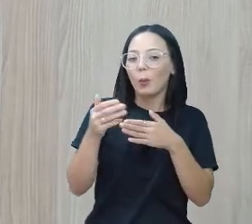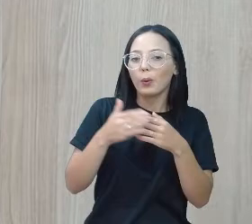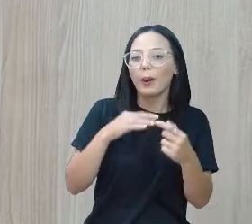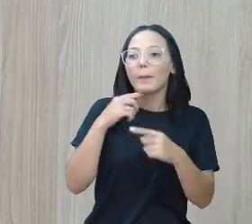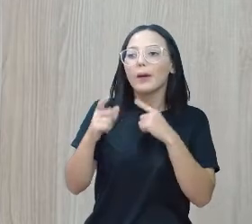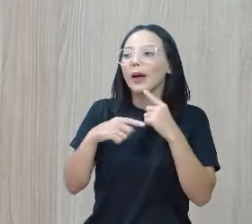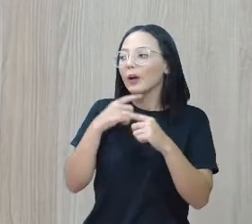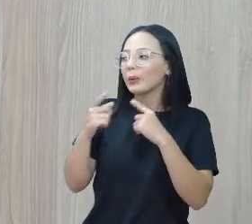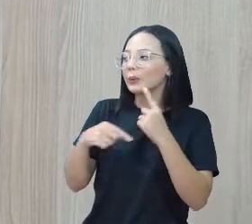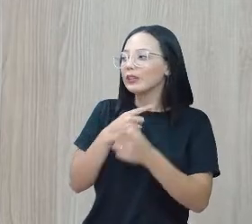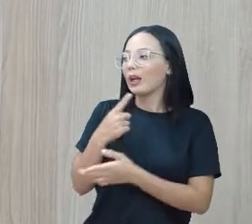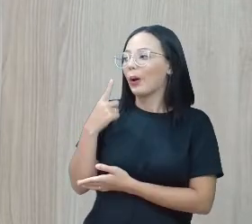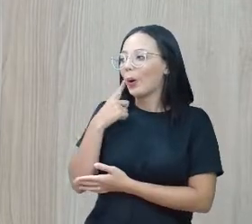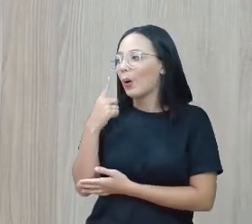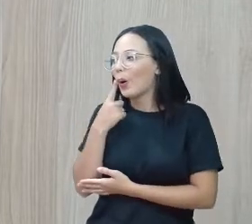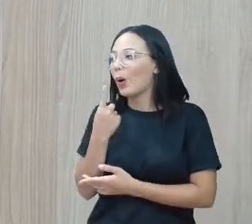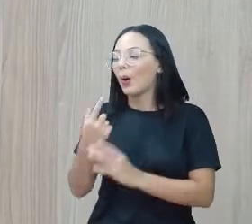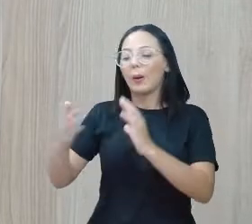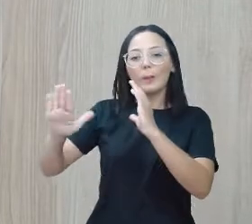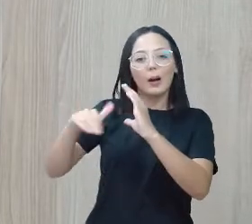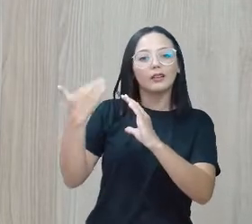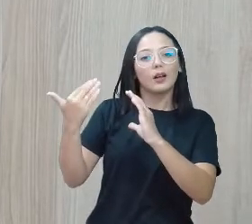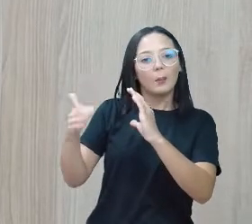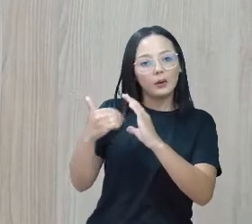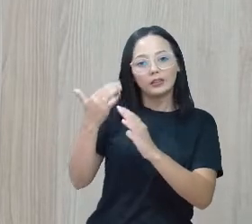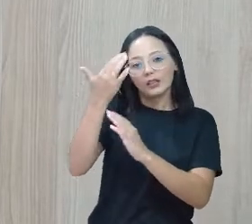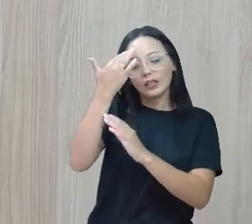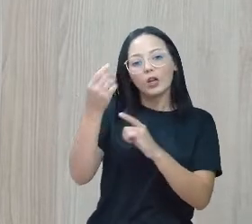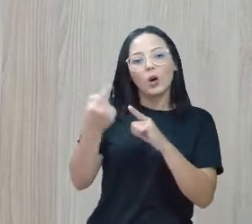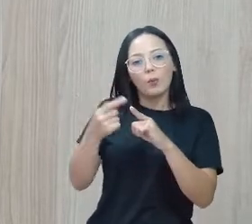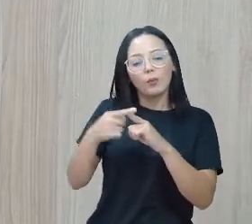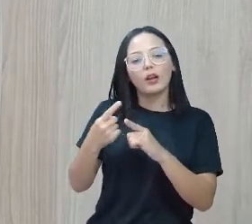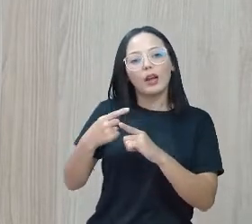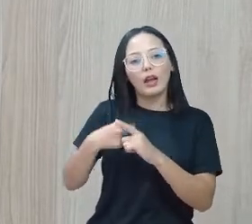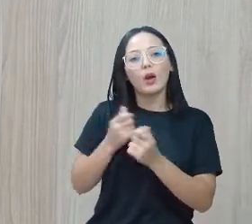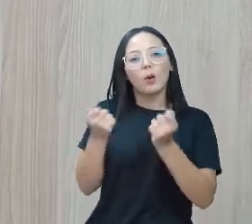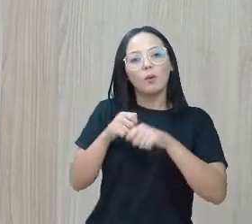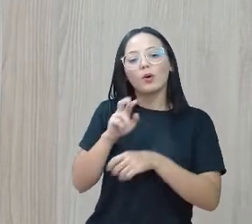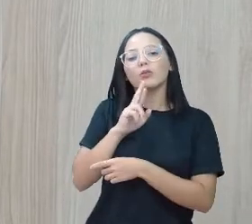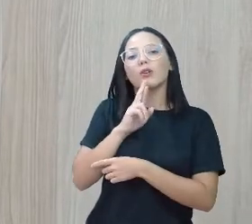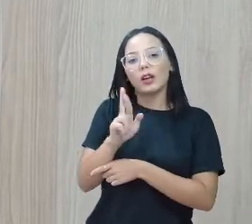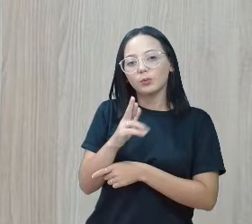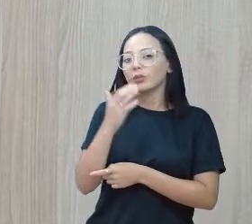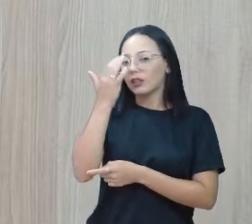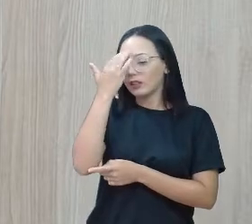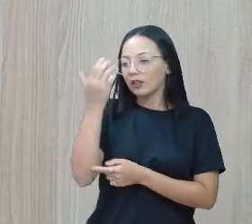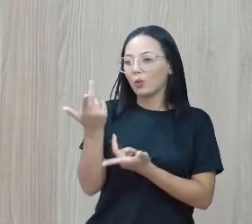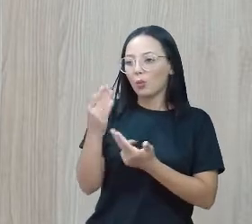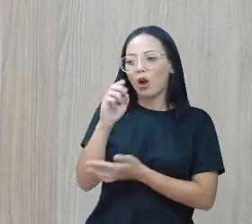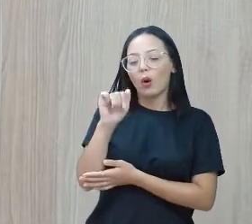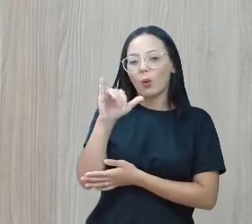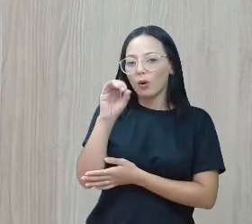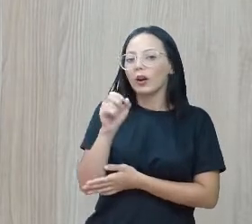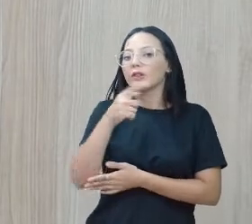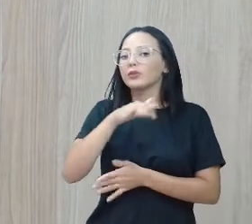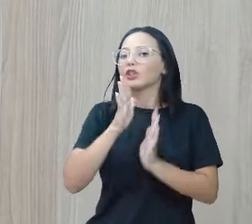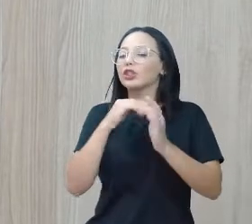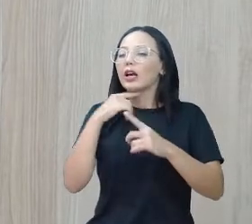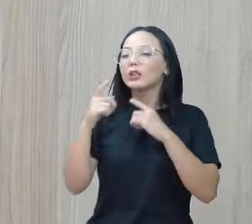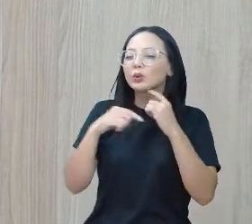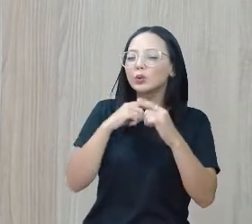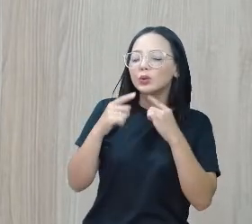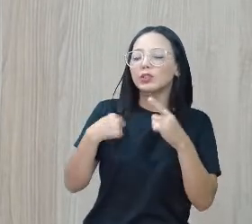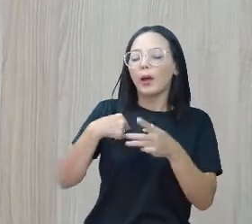gente, mandem que nem... Porque eu posso responder que nem eu fiz com o Caio. E aí vocês já vão tirando